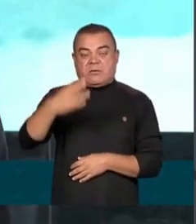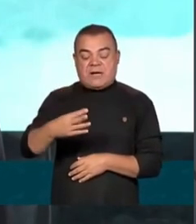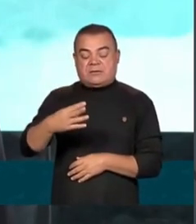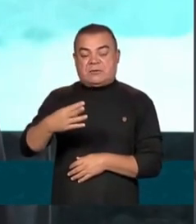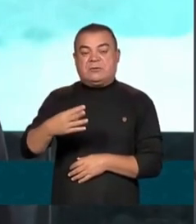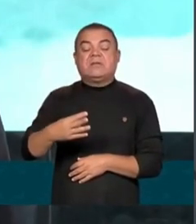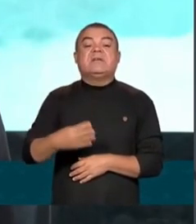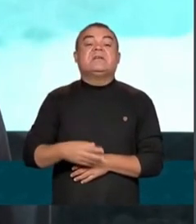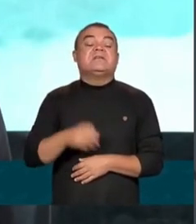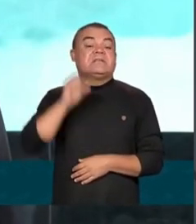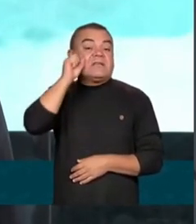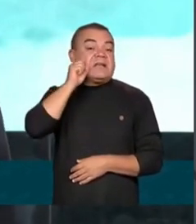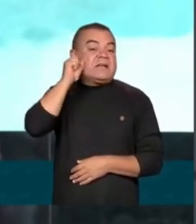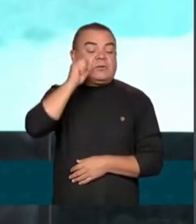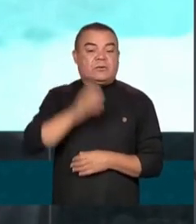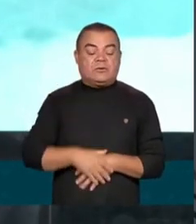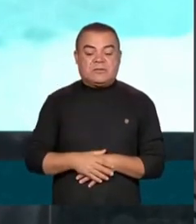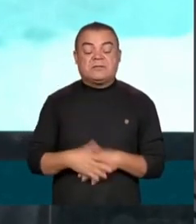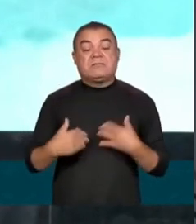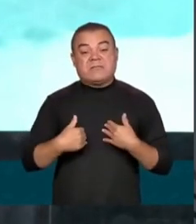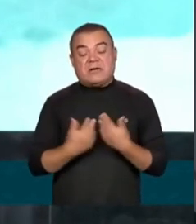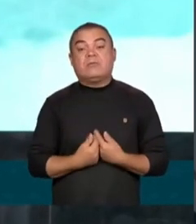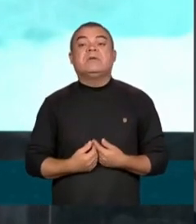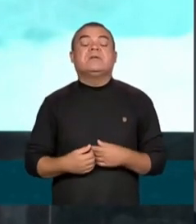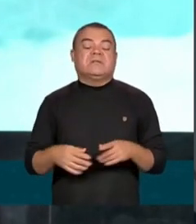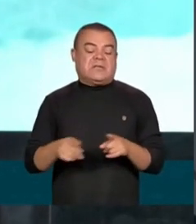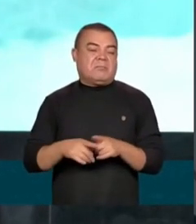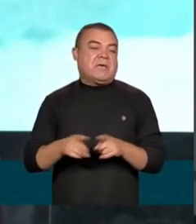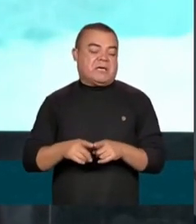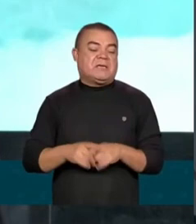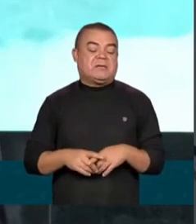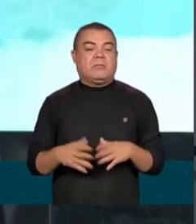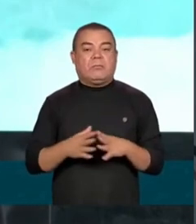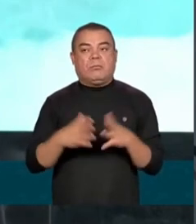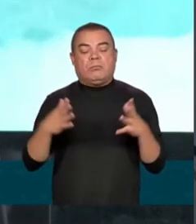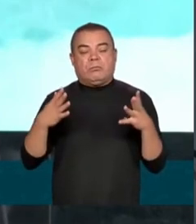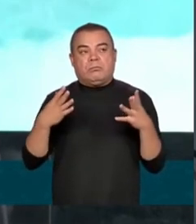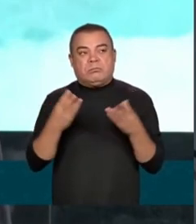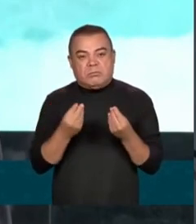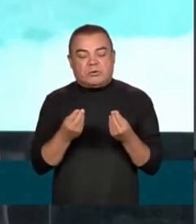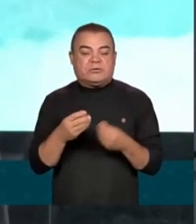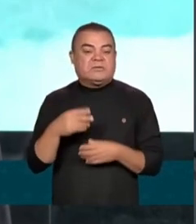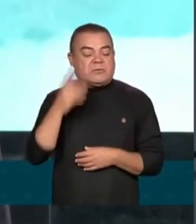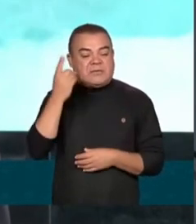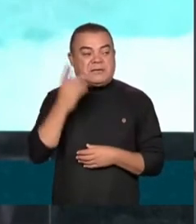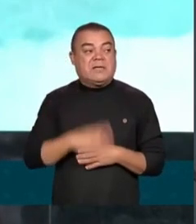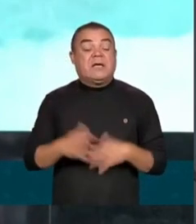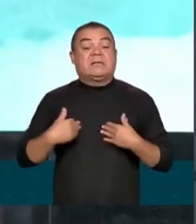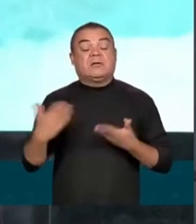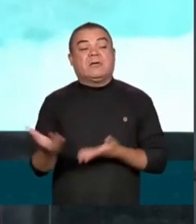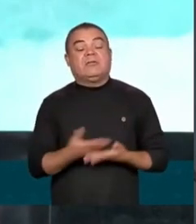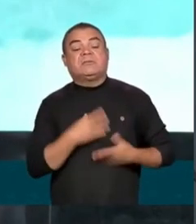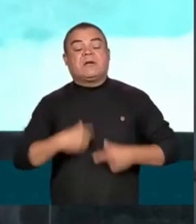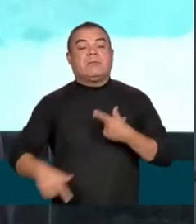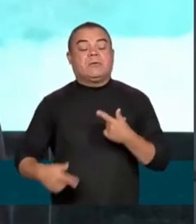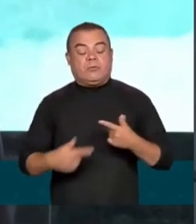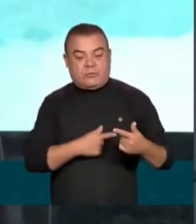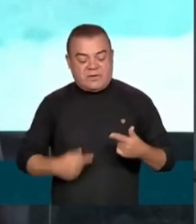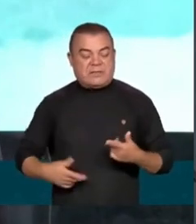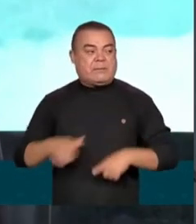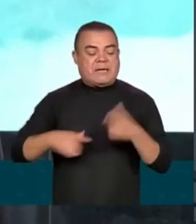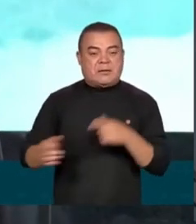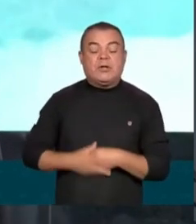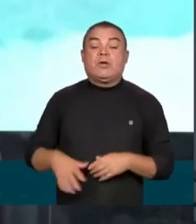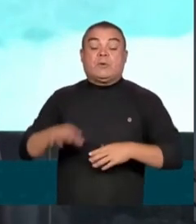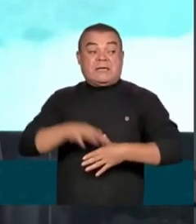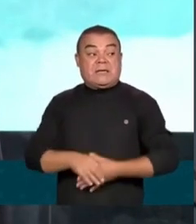existem Seria um grande volume de Deputados então o governo desde o começo vem trabalhando com as lideranças tanto da